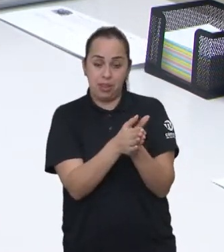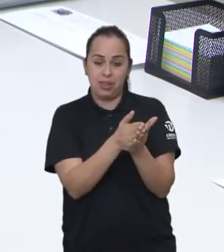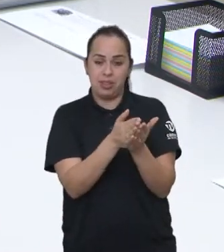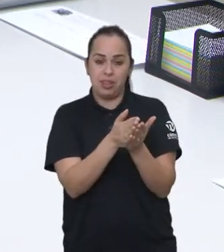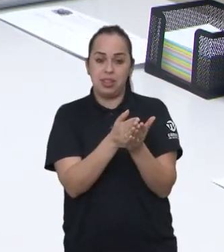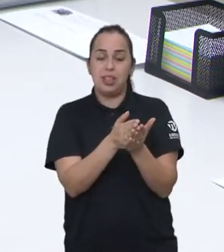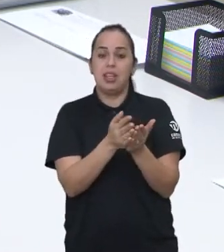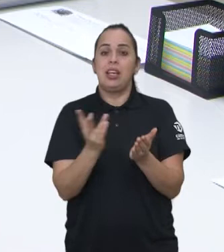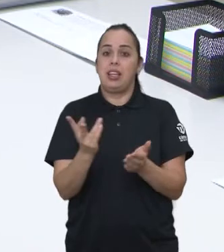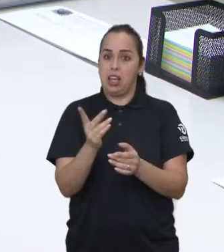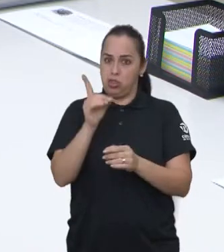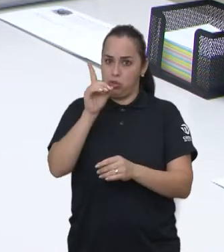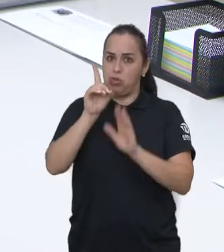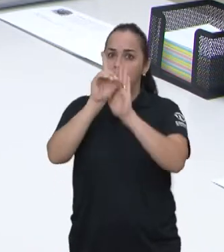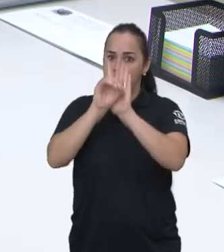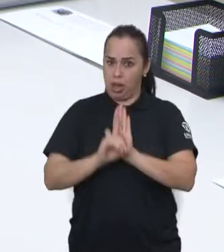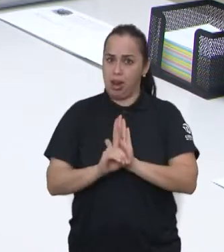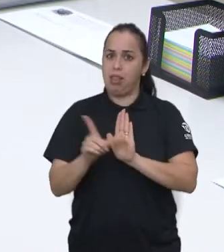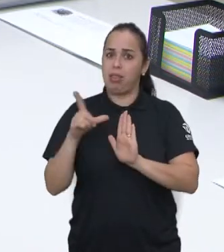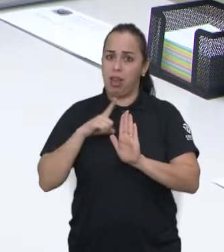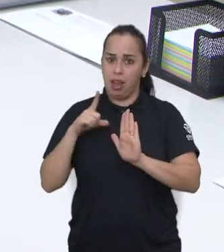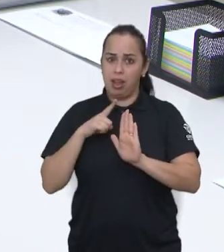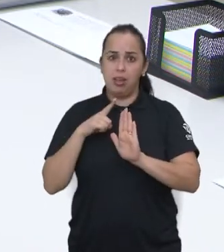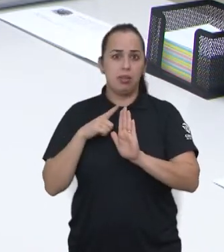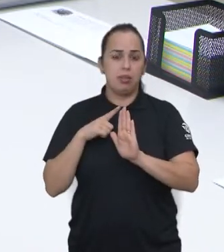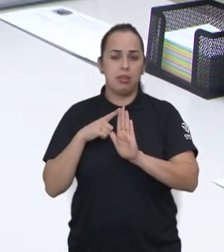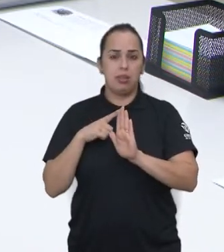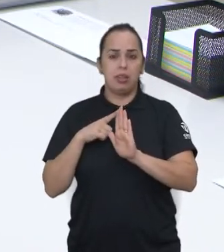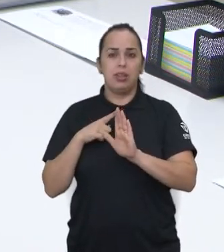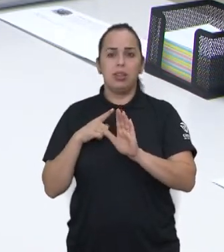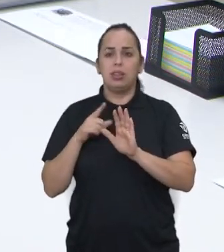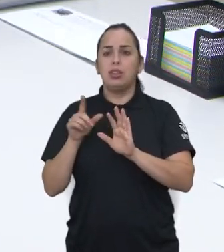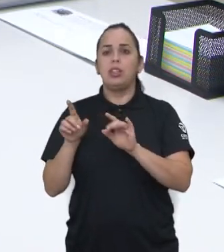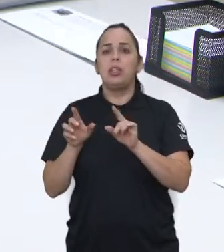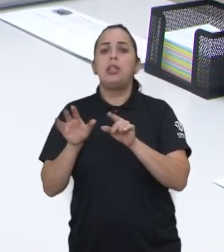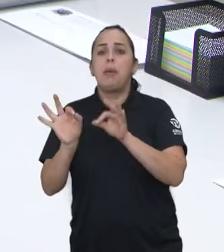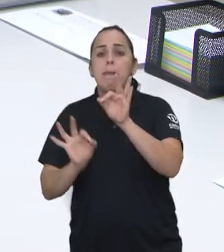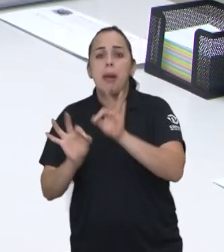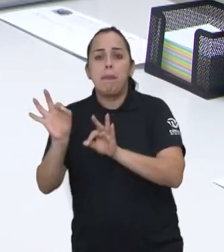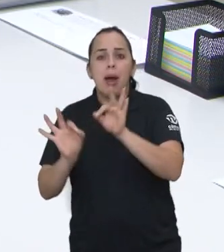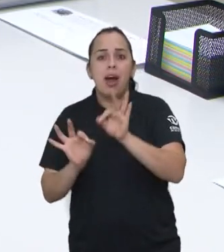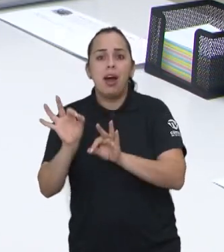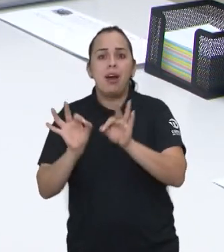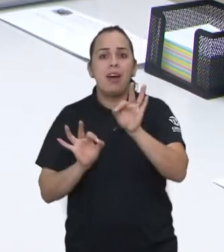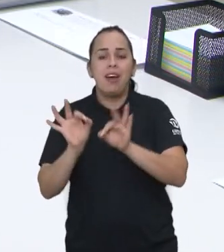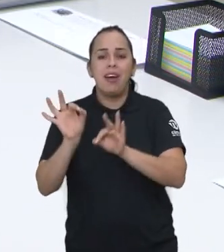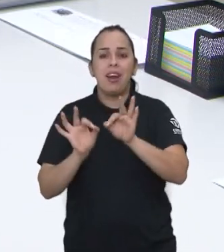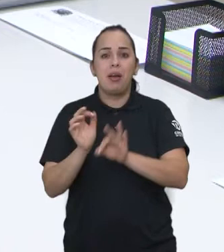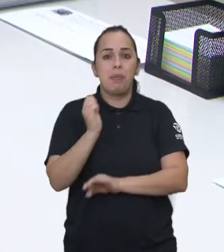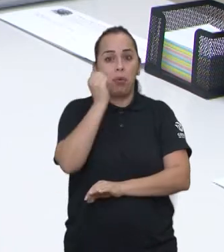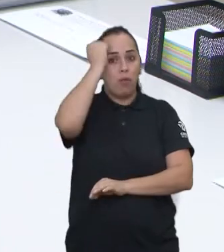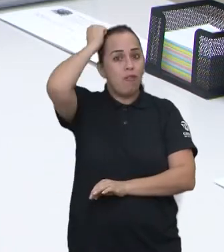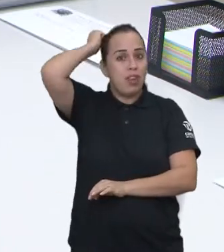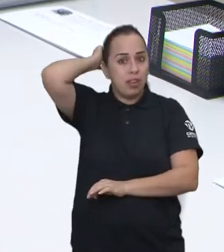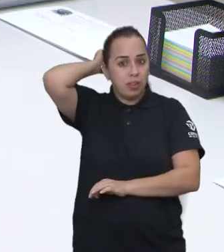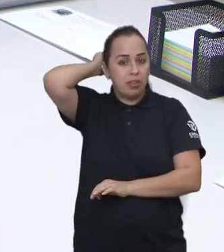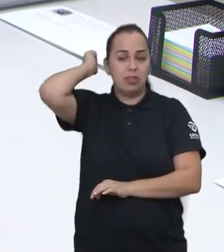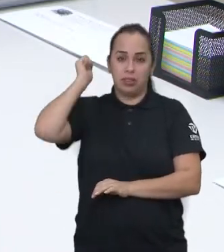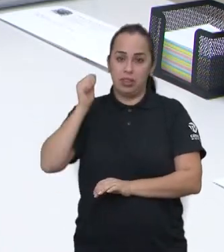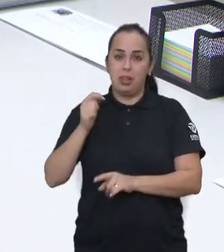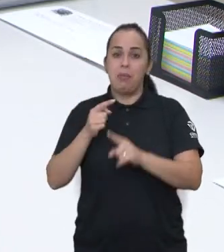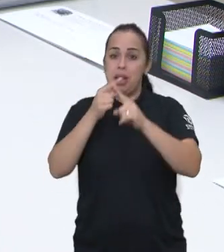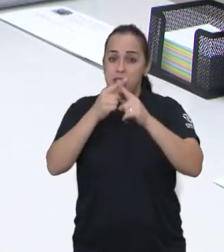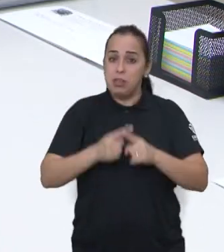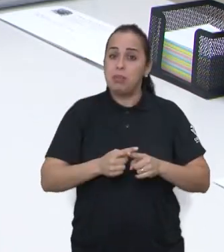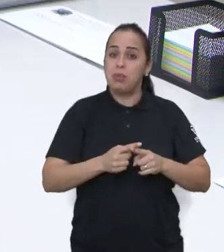São José dos Campos de baixa renda ele tem direito até a mesma preparação que o jovem de alta